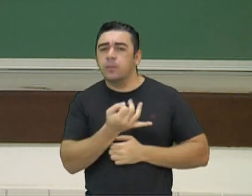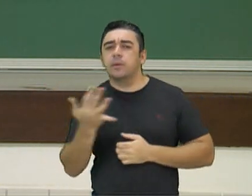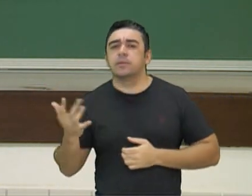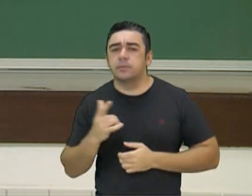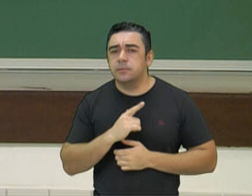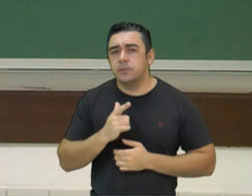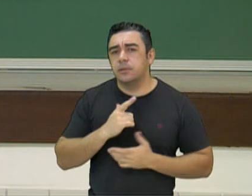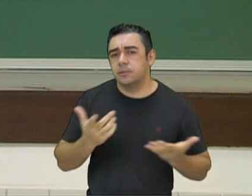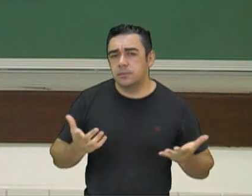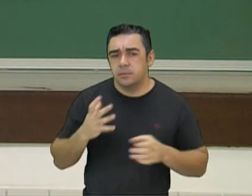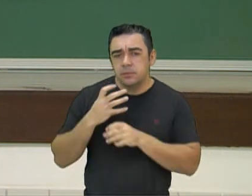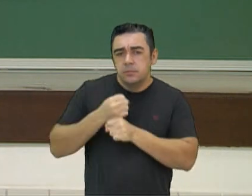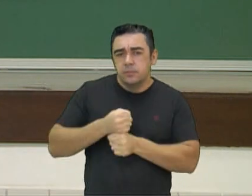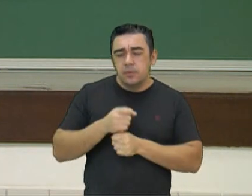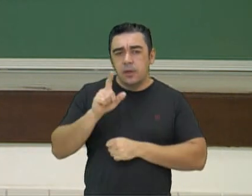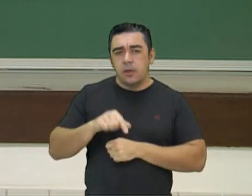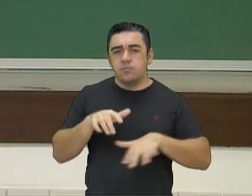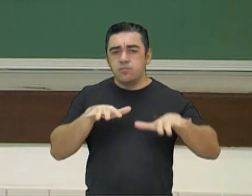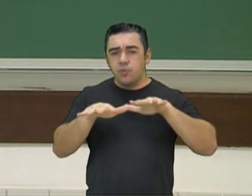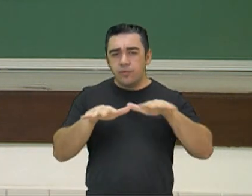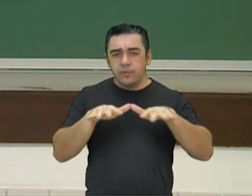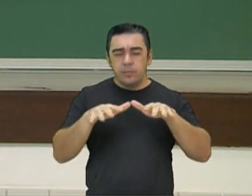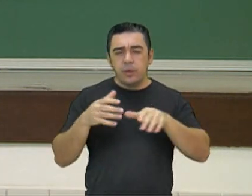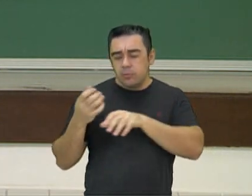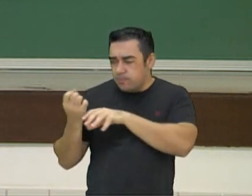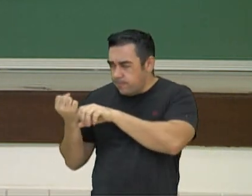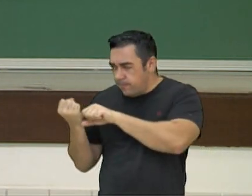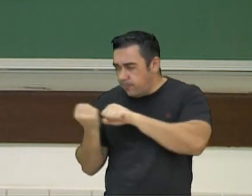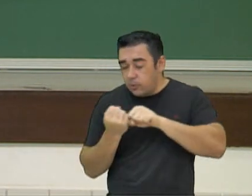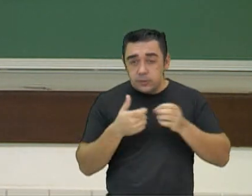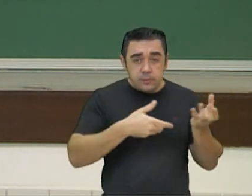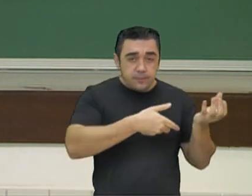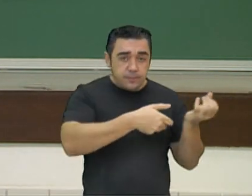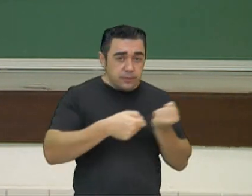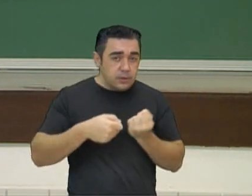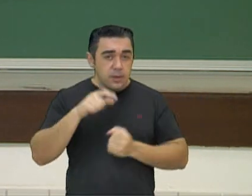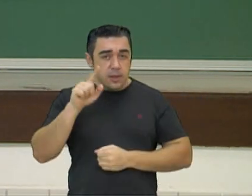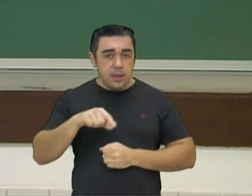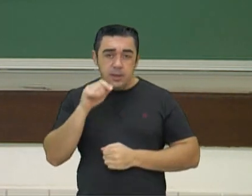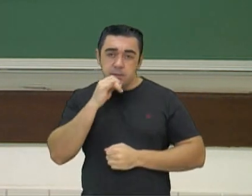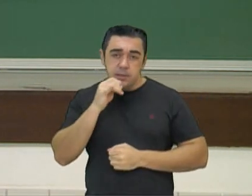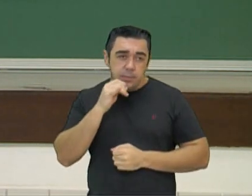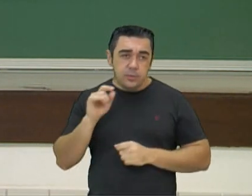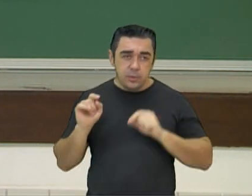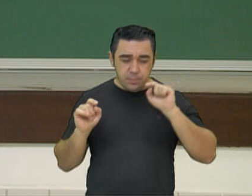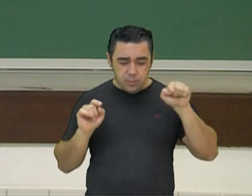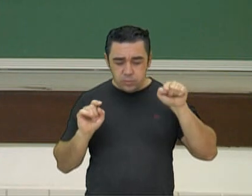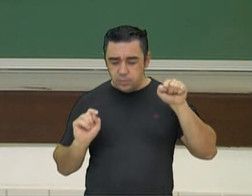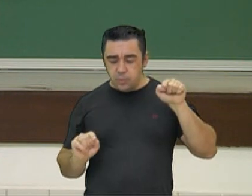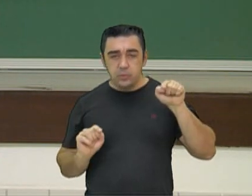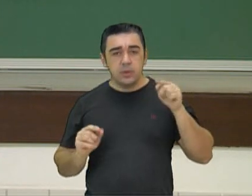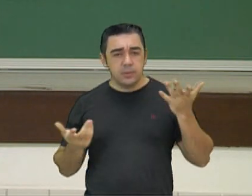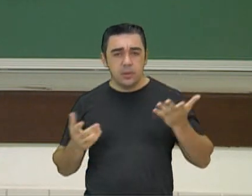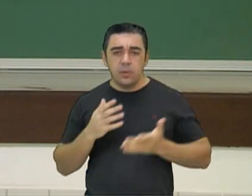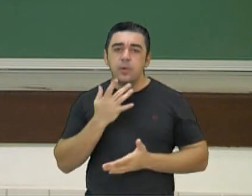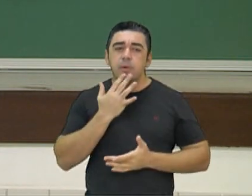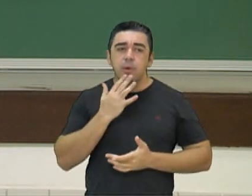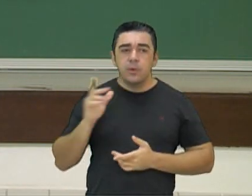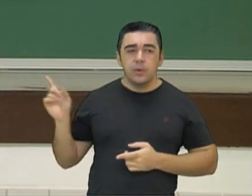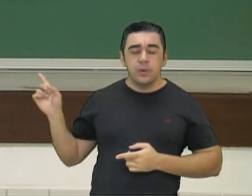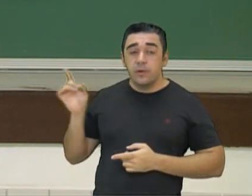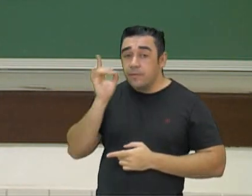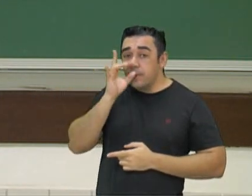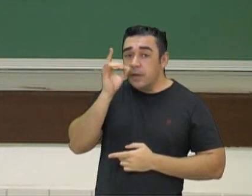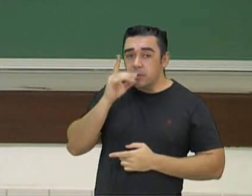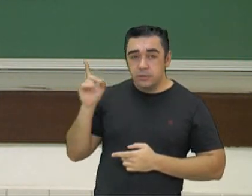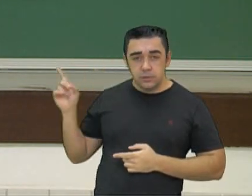força, ele irá transmitir esse movimento, a atuação dessa força aí sempre através da extremidade. Ok? Que é representado por essa corzinha verde